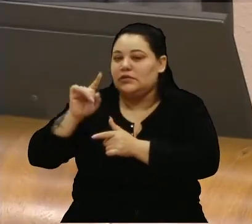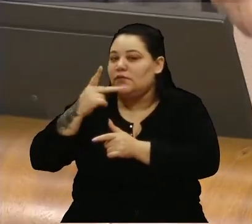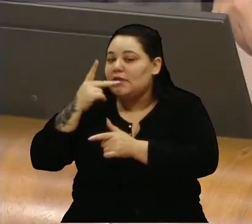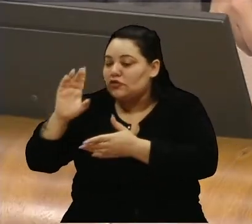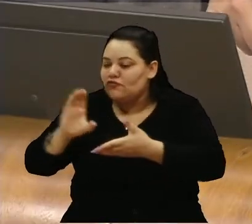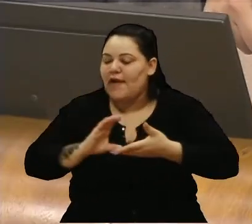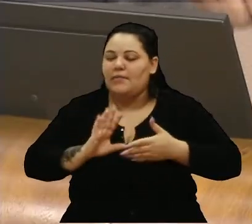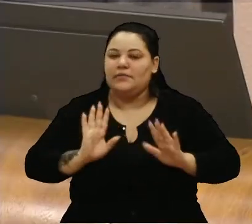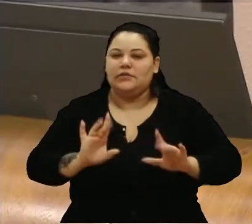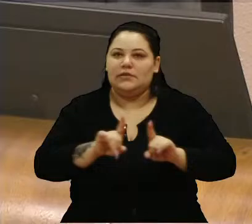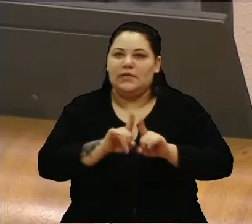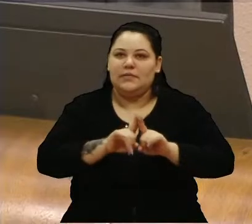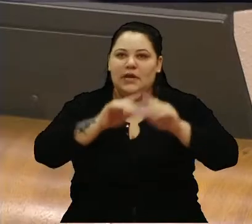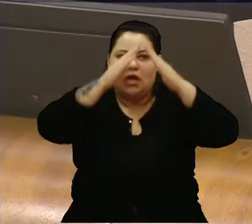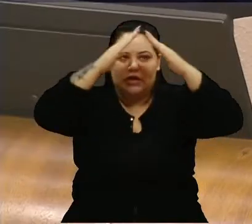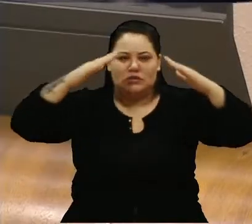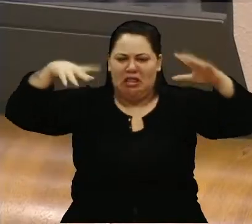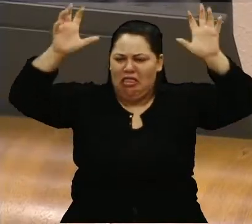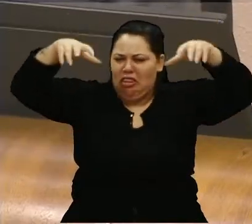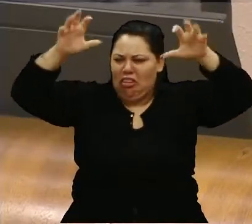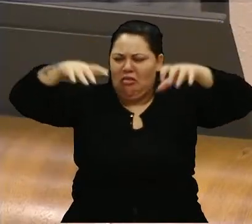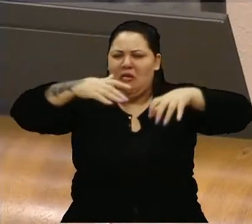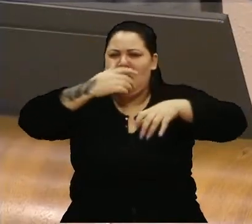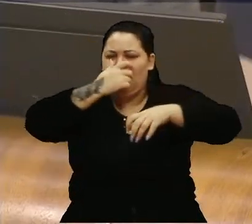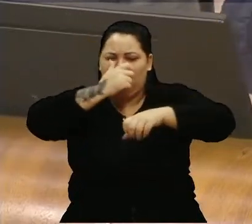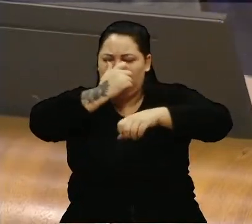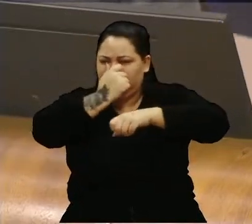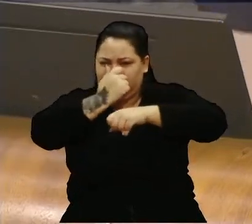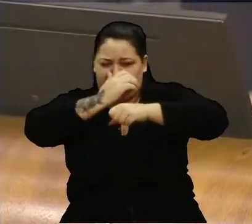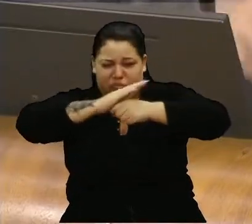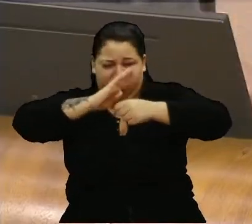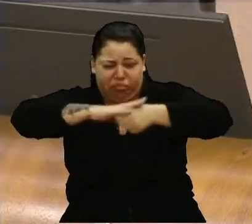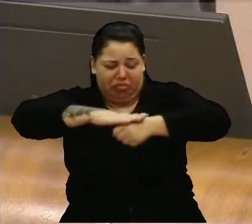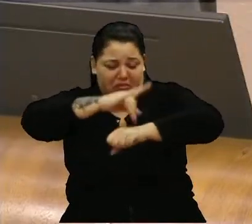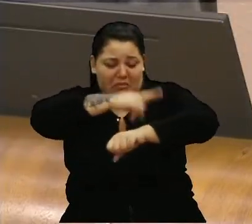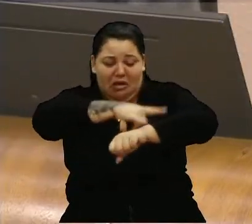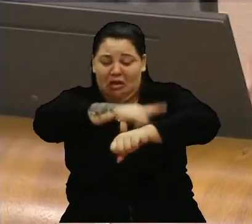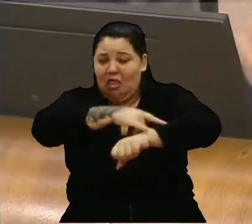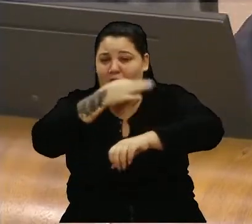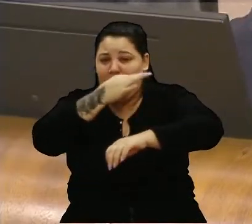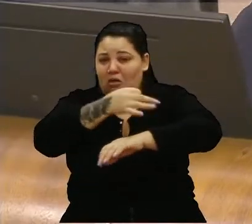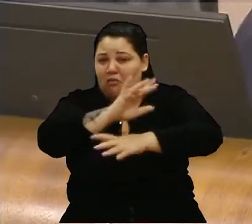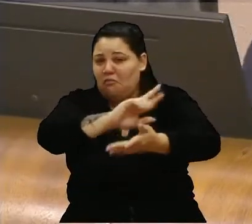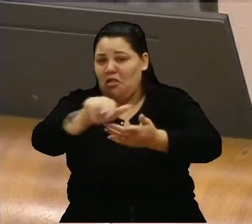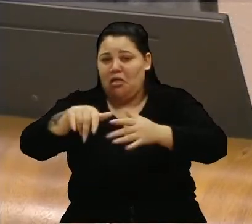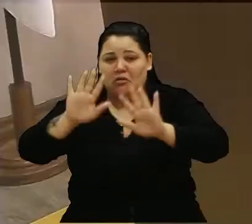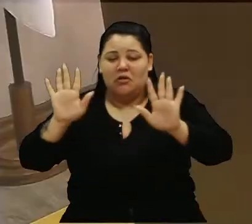é escola que chove dentro, banheiro entupido, etc, etc. Parabéns pela luta.